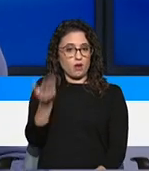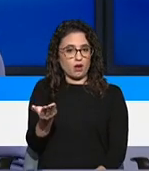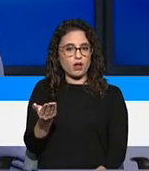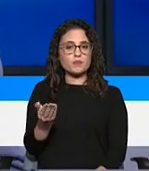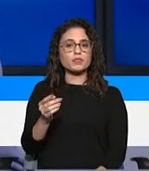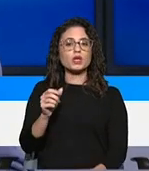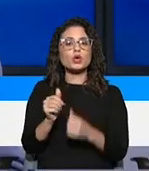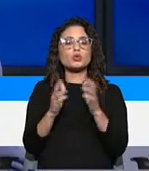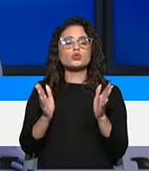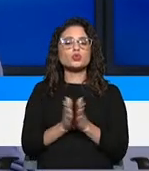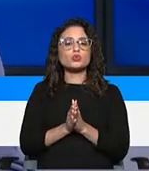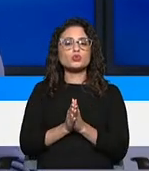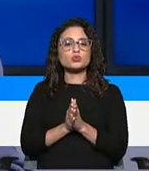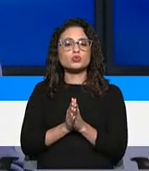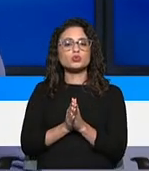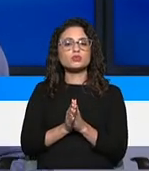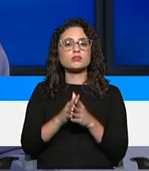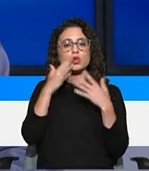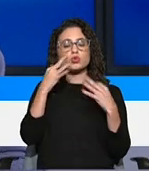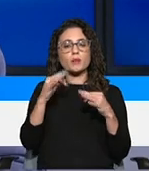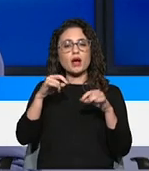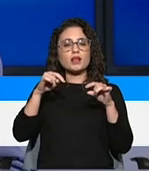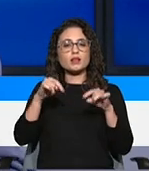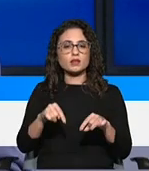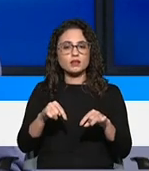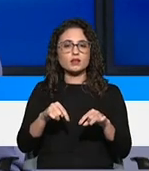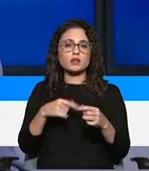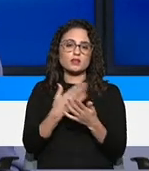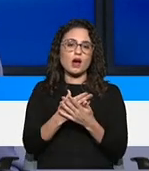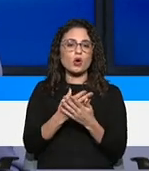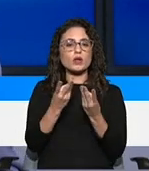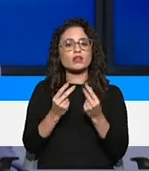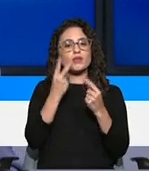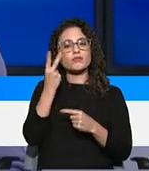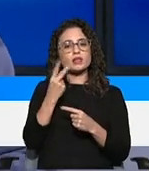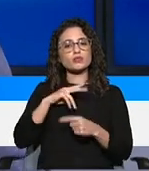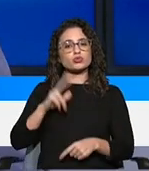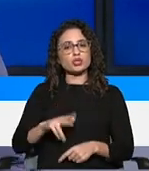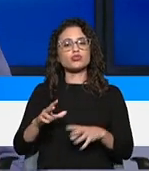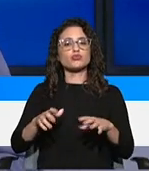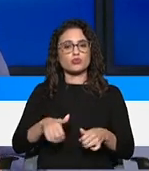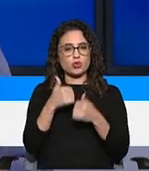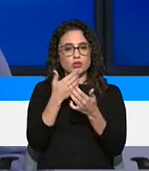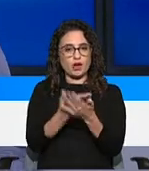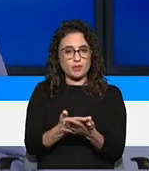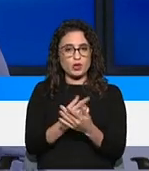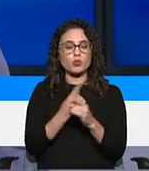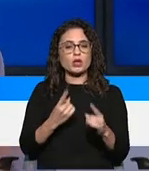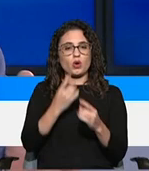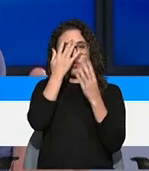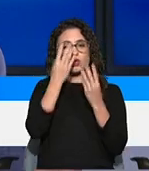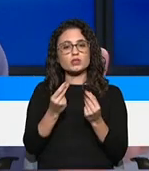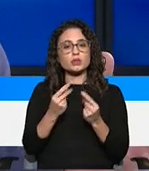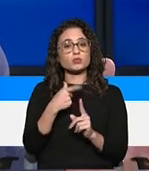tudo aquilo que naturalmente irá melhorar a qualidade de vida dos dos portugueses porque este era um orçamento